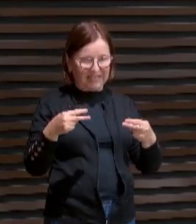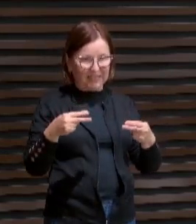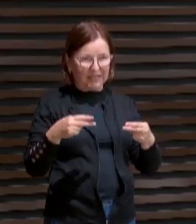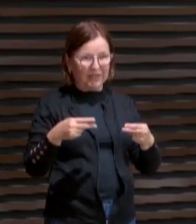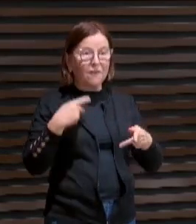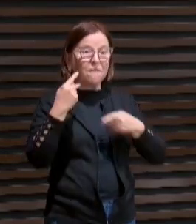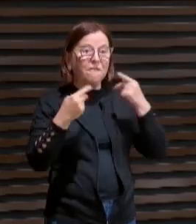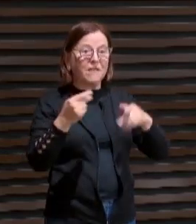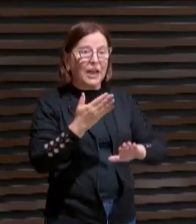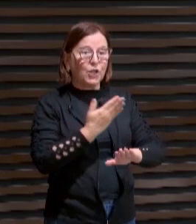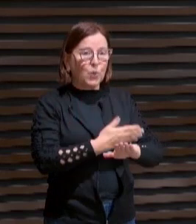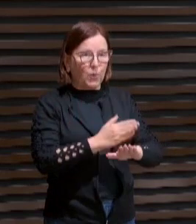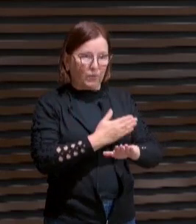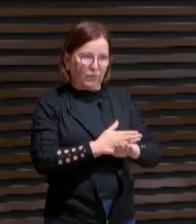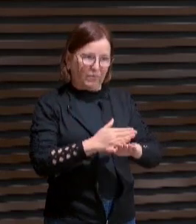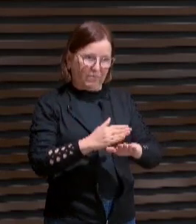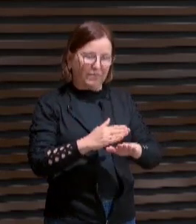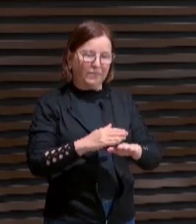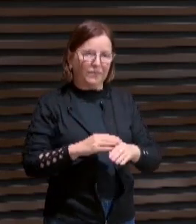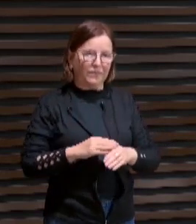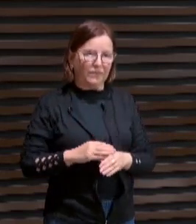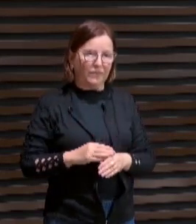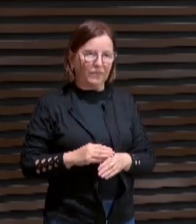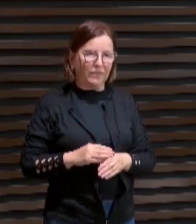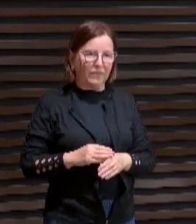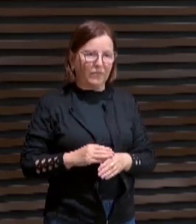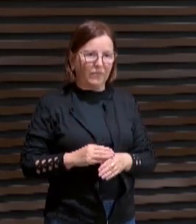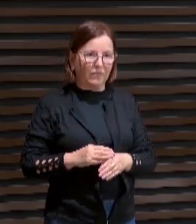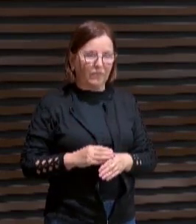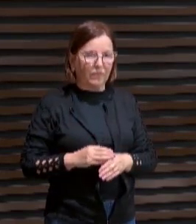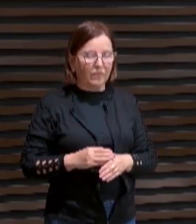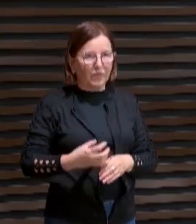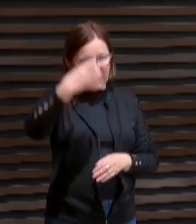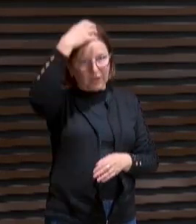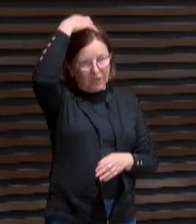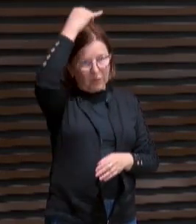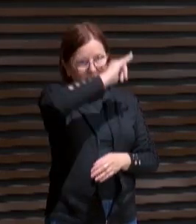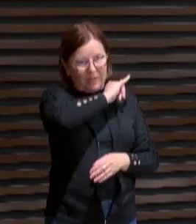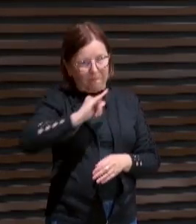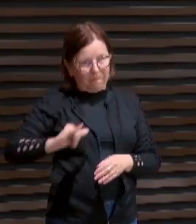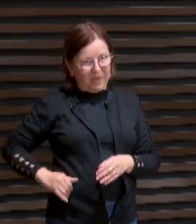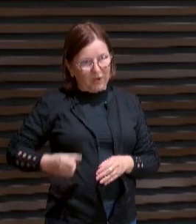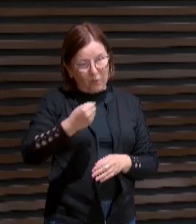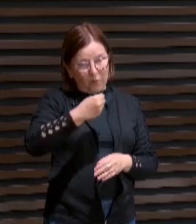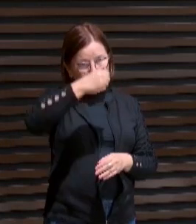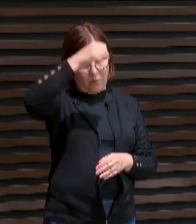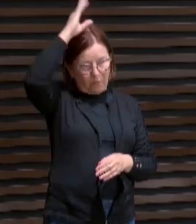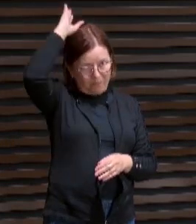um costume que o Império Romano tinha de